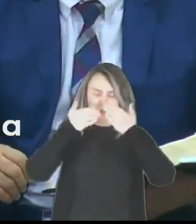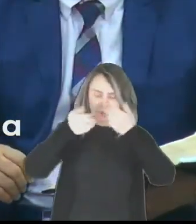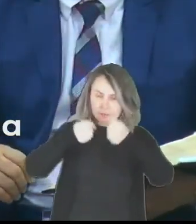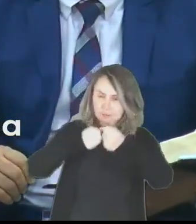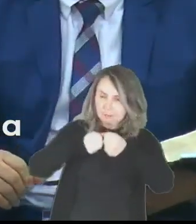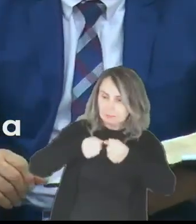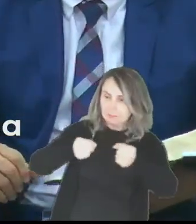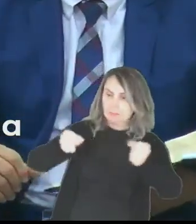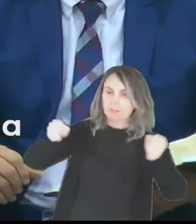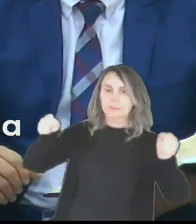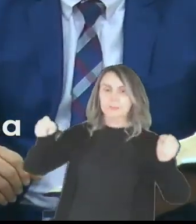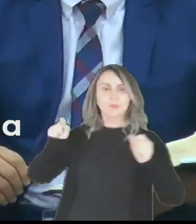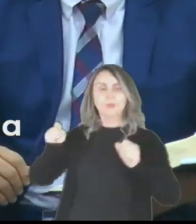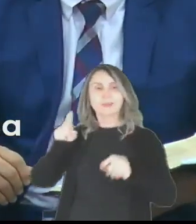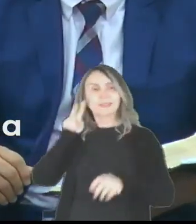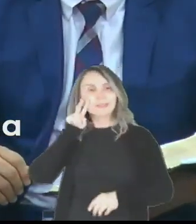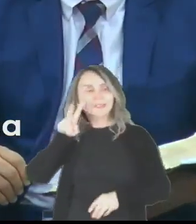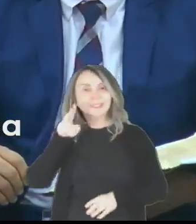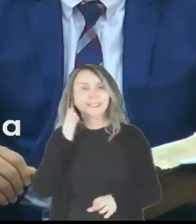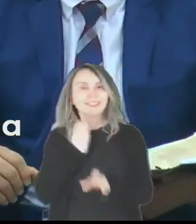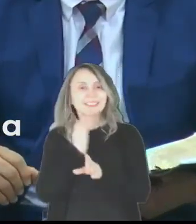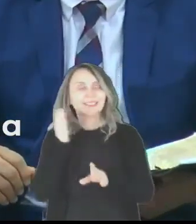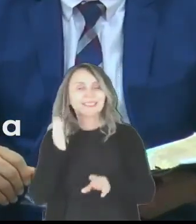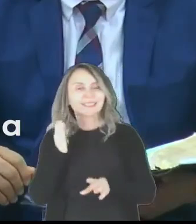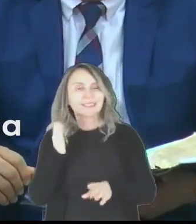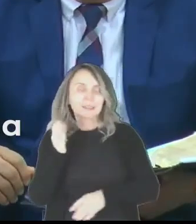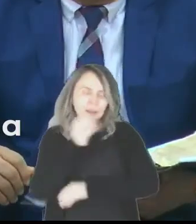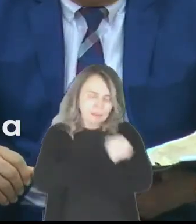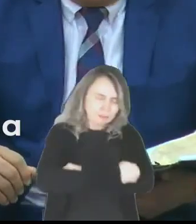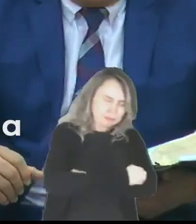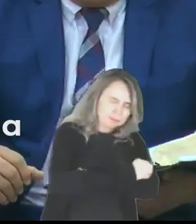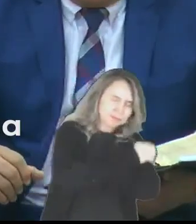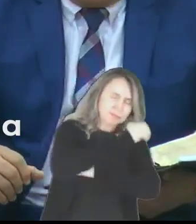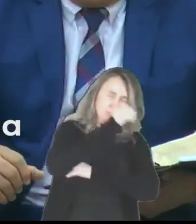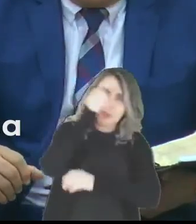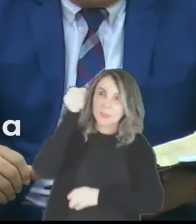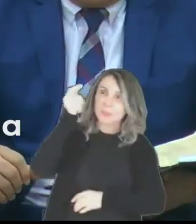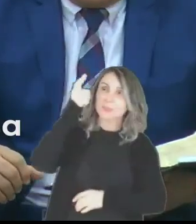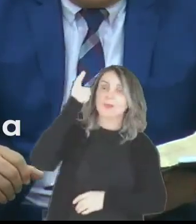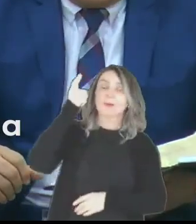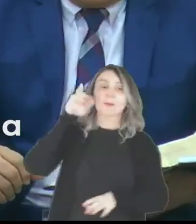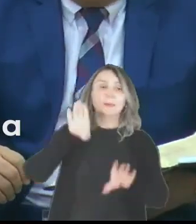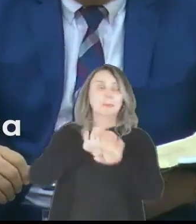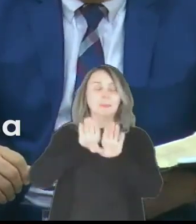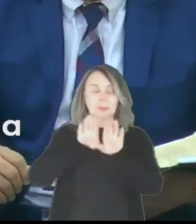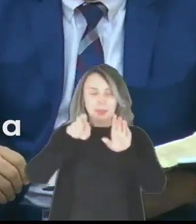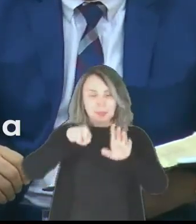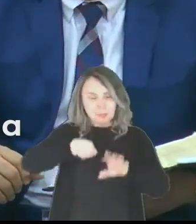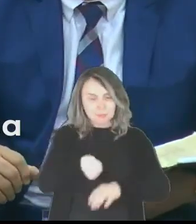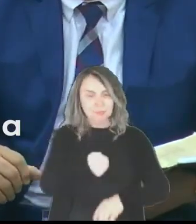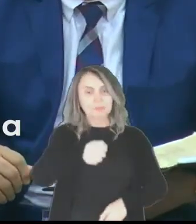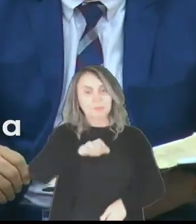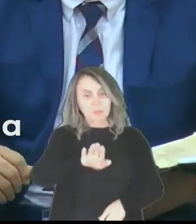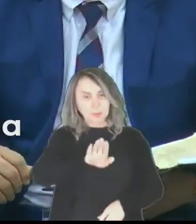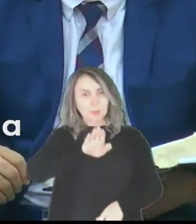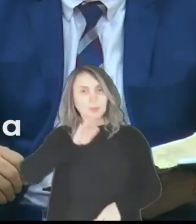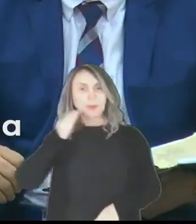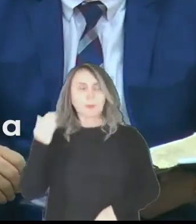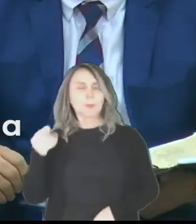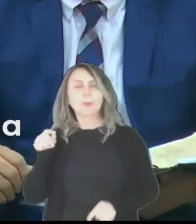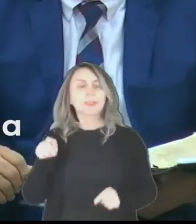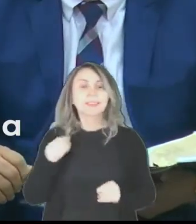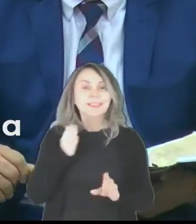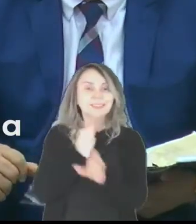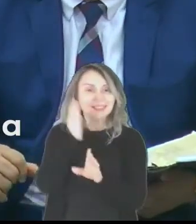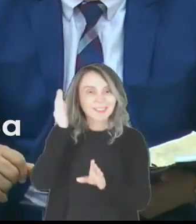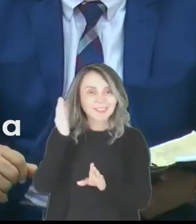ele encontrava? Glória a Deus. Quando o dia clareava, que ele abria a porta, o que era que estava à sua disposição? Me ajudem,